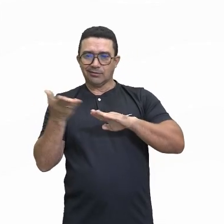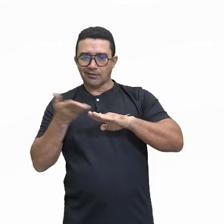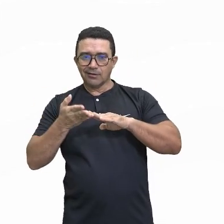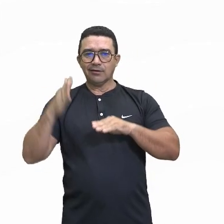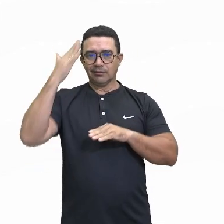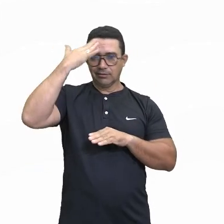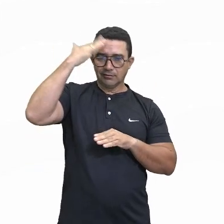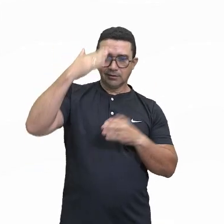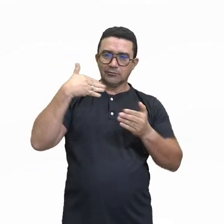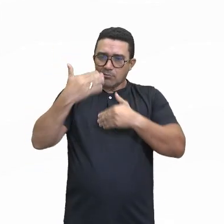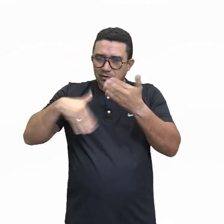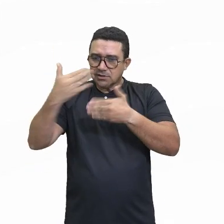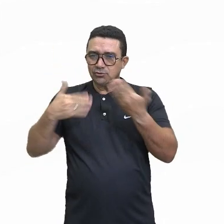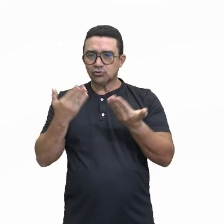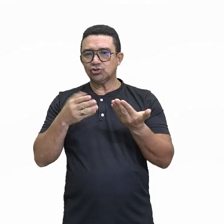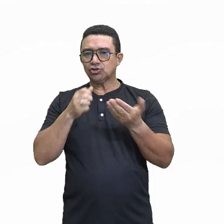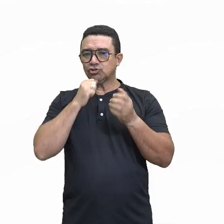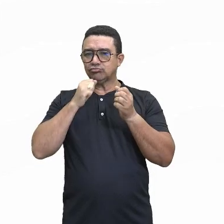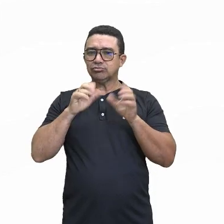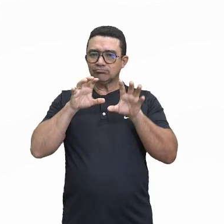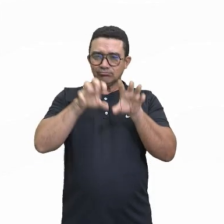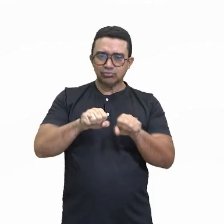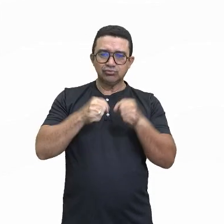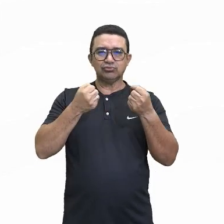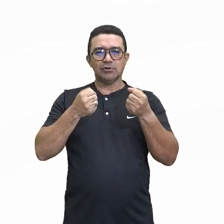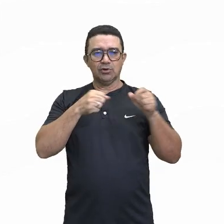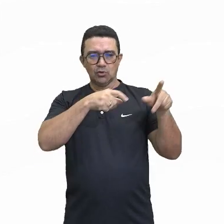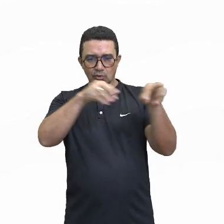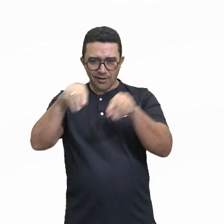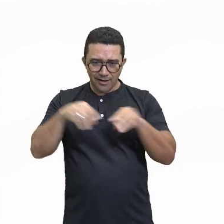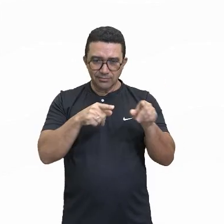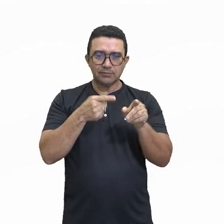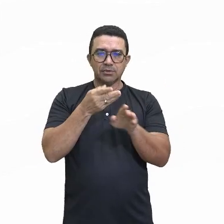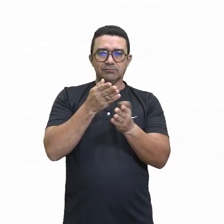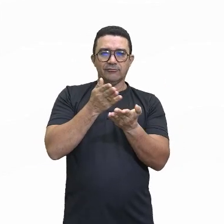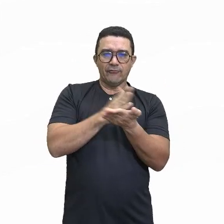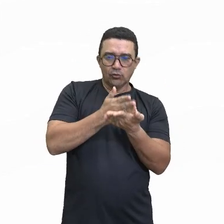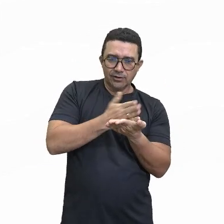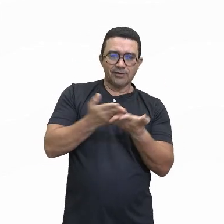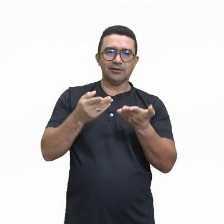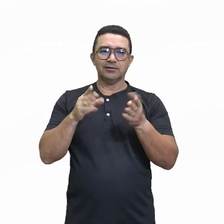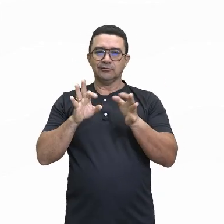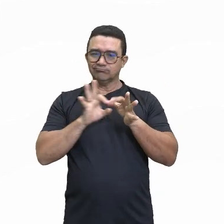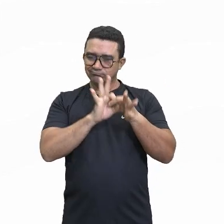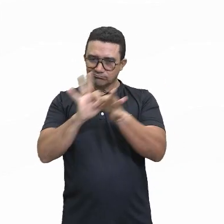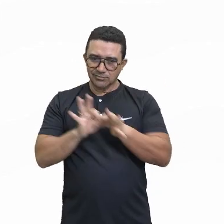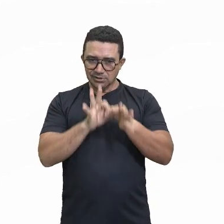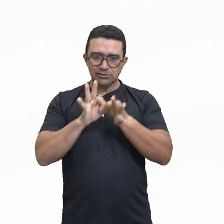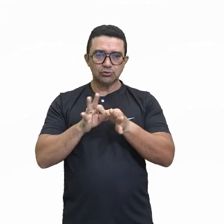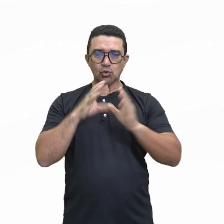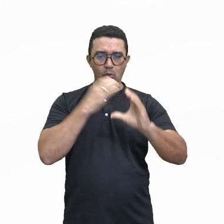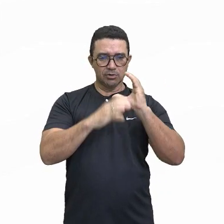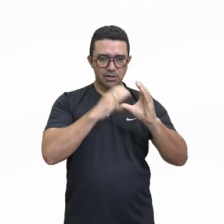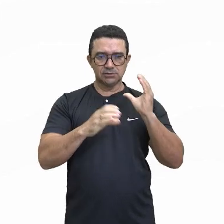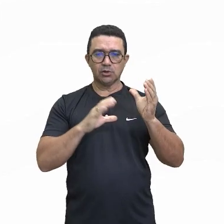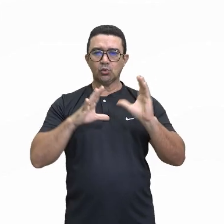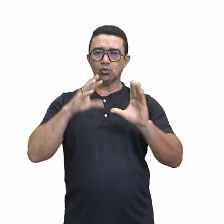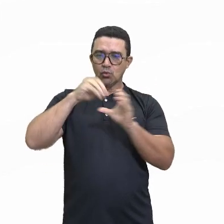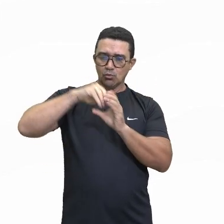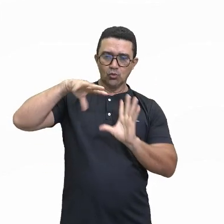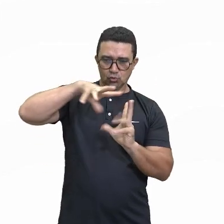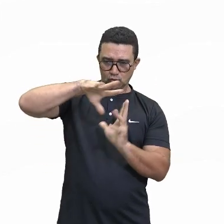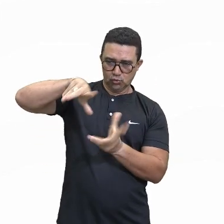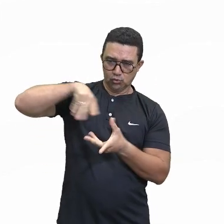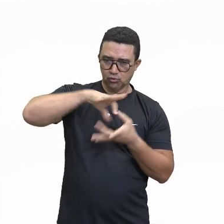e formação de territórios, territorialidades, fronteiras e redes de comunicação e interação no mundo globalizado, conflitos